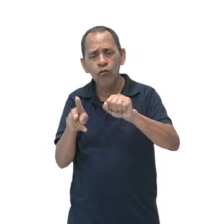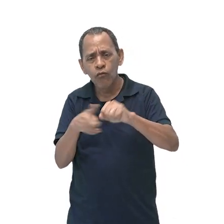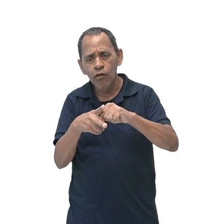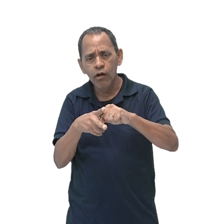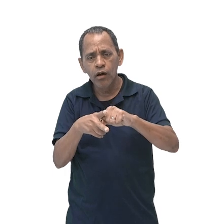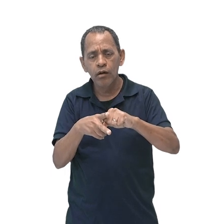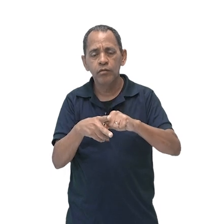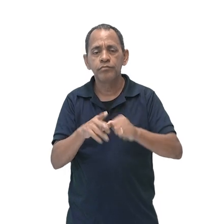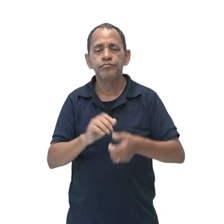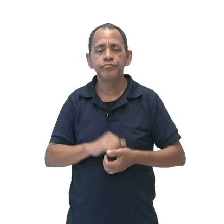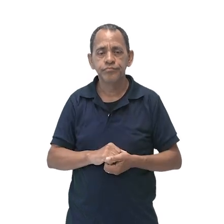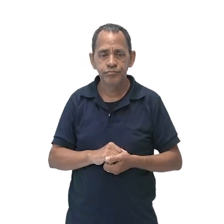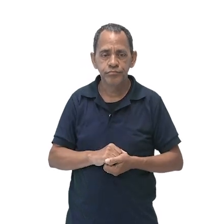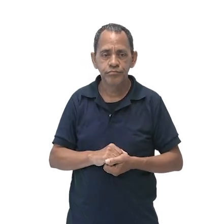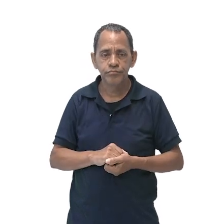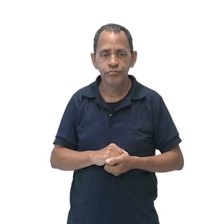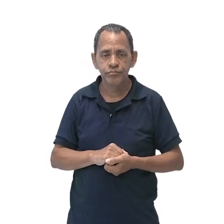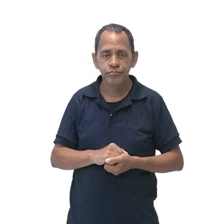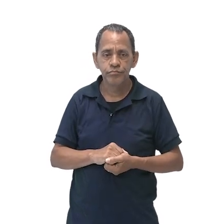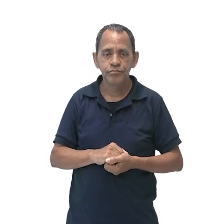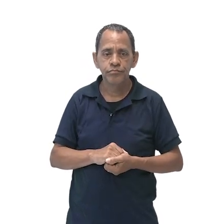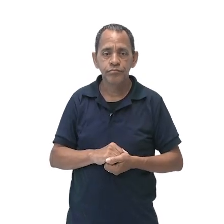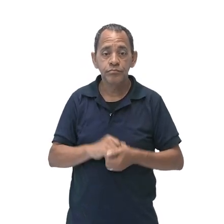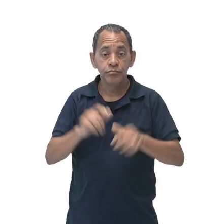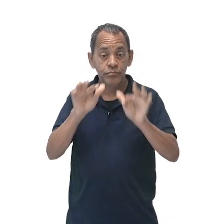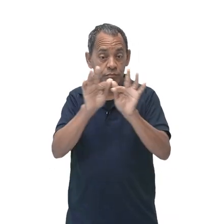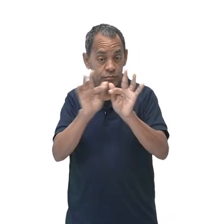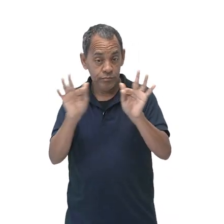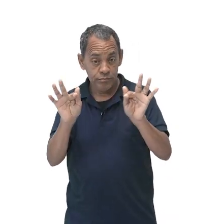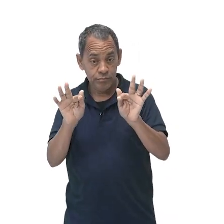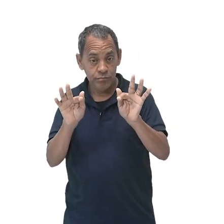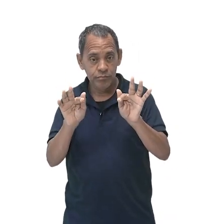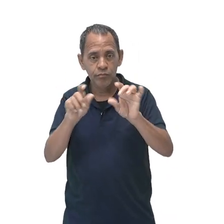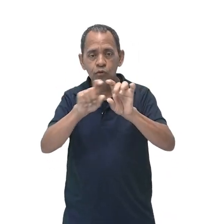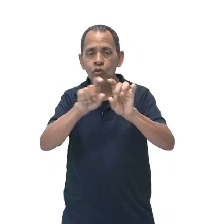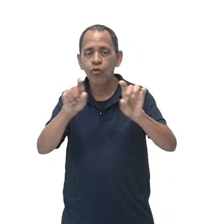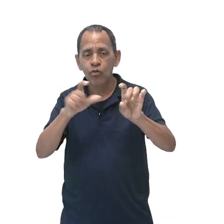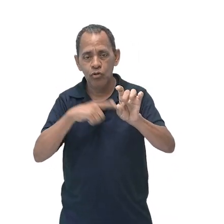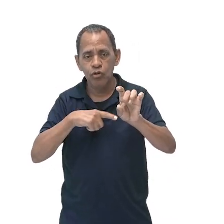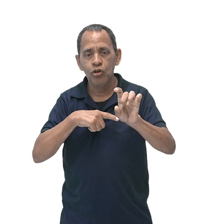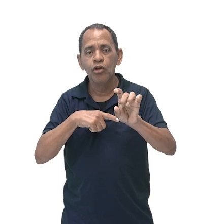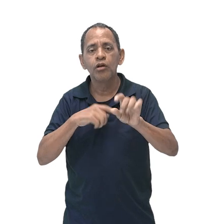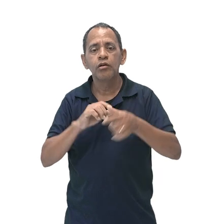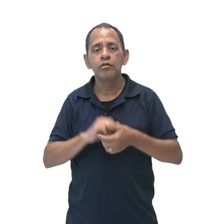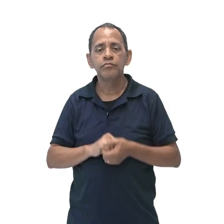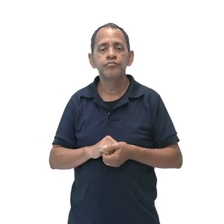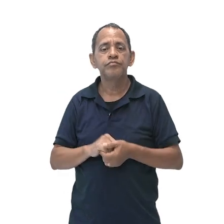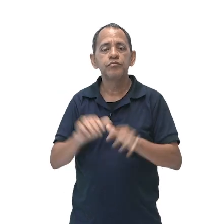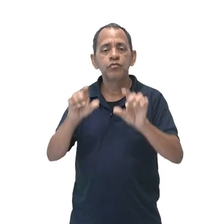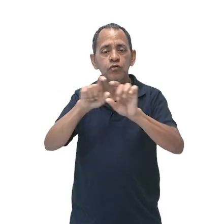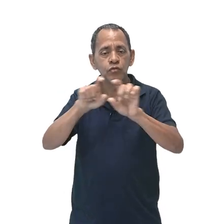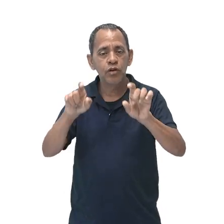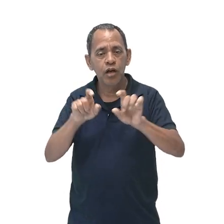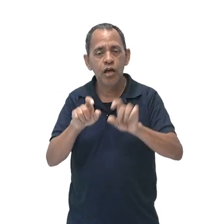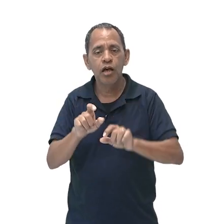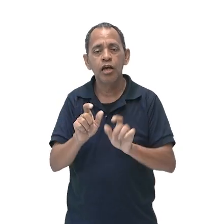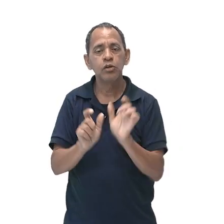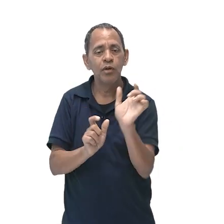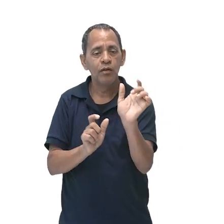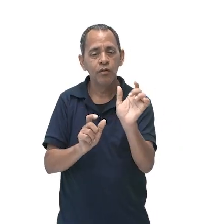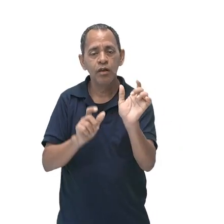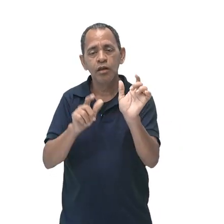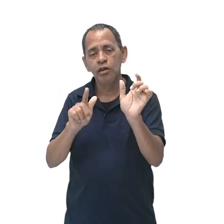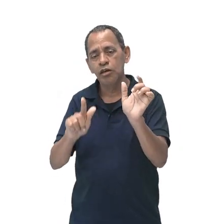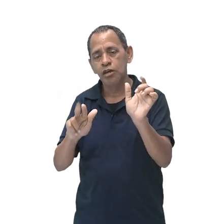sair a primeira vez da gruta. Nós temos o enunciado da gruta. Observem que